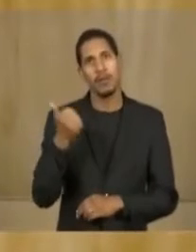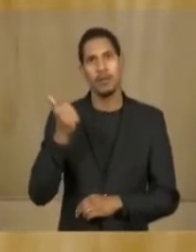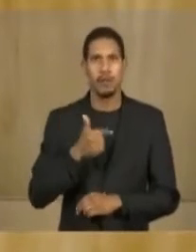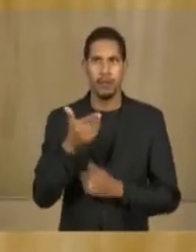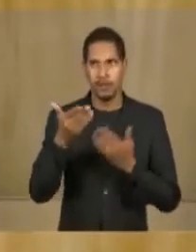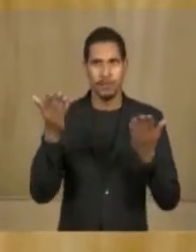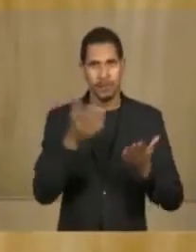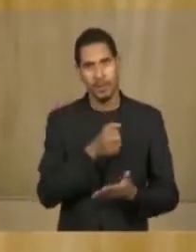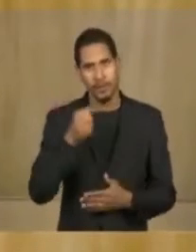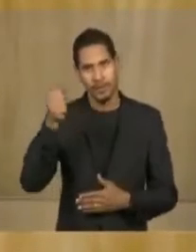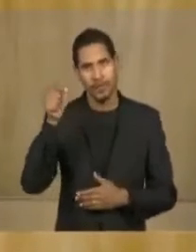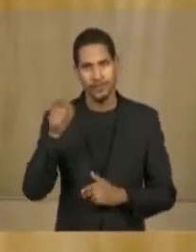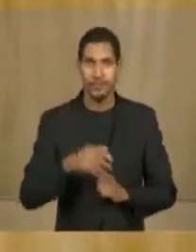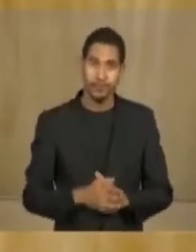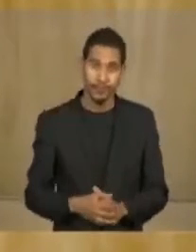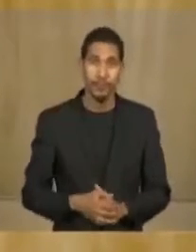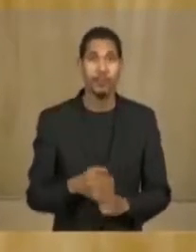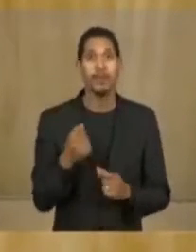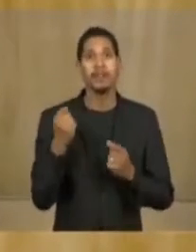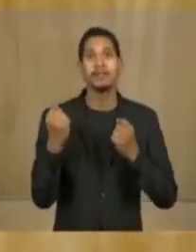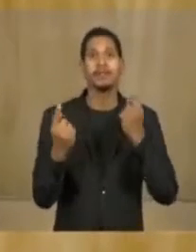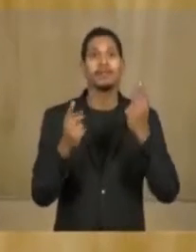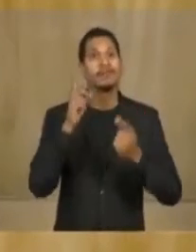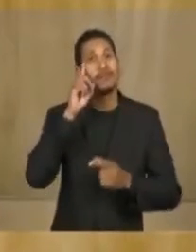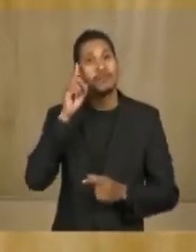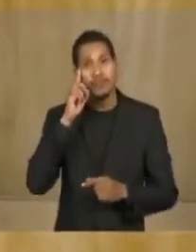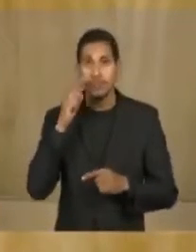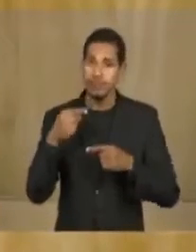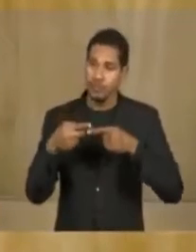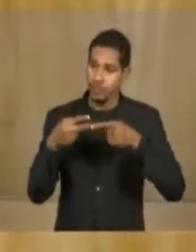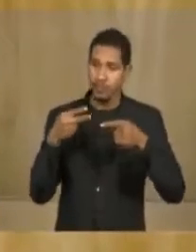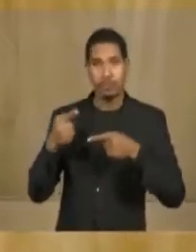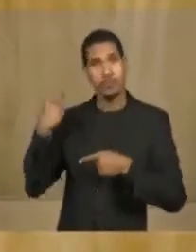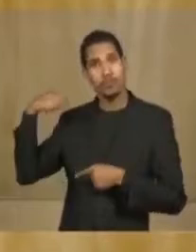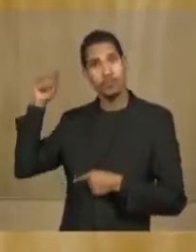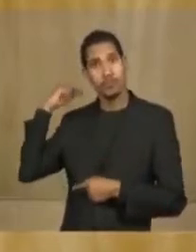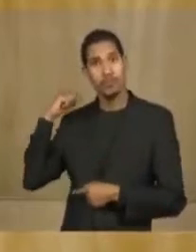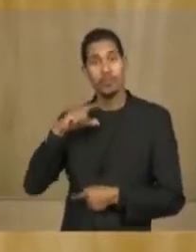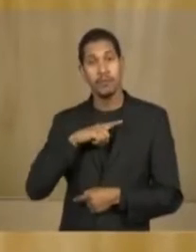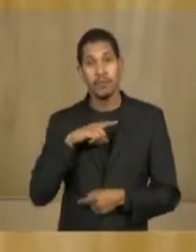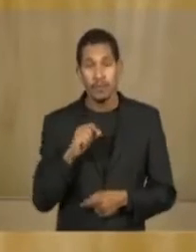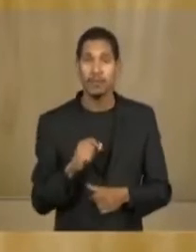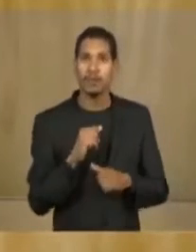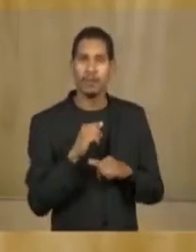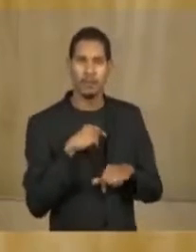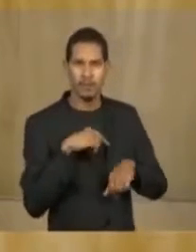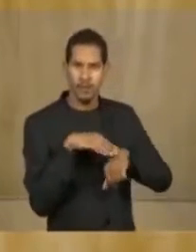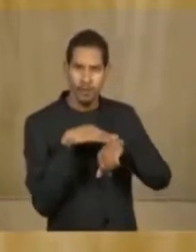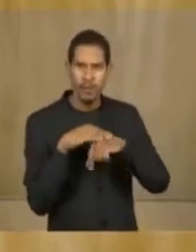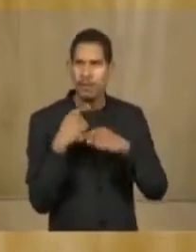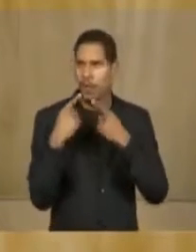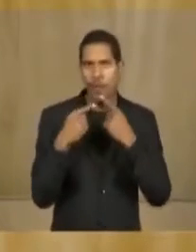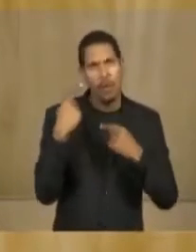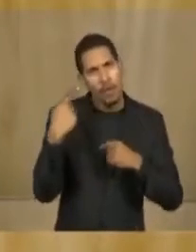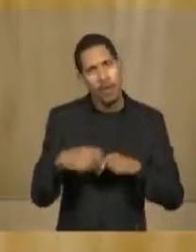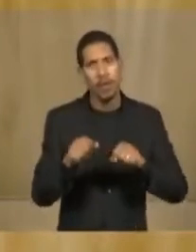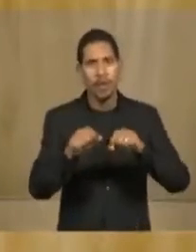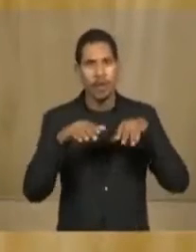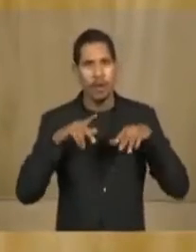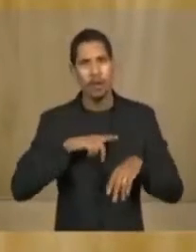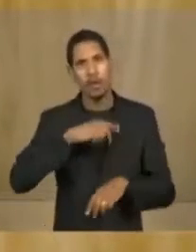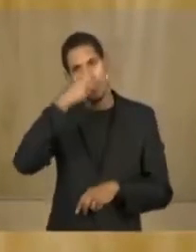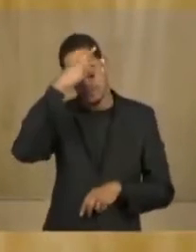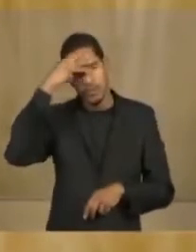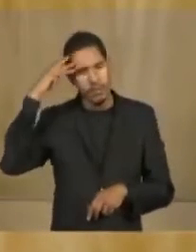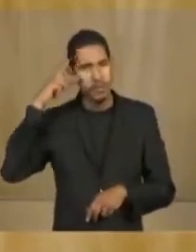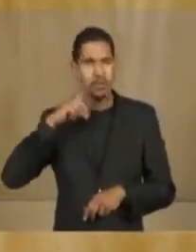E alguns dias atrás, ou cerca de 2 semanas atrás, nós comentamos aqui em plenário, o vereador Suplicy, vereadora Patrícia Bezerra na Comissão